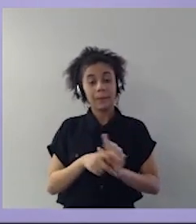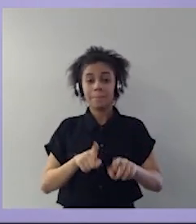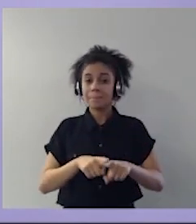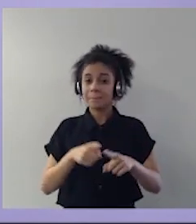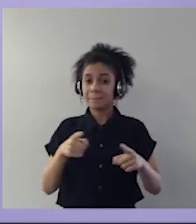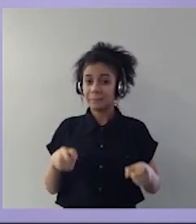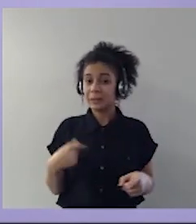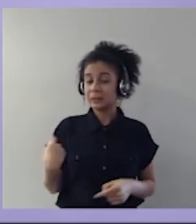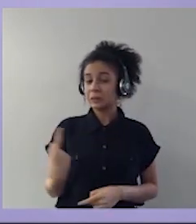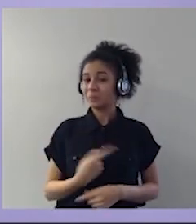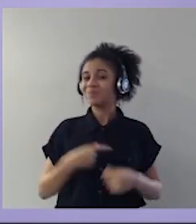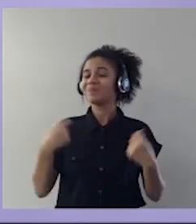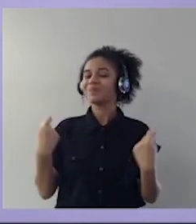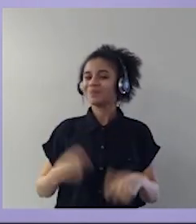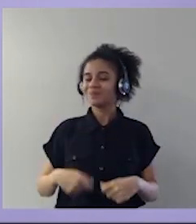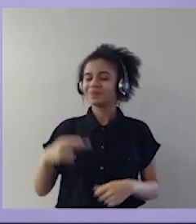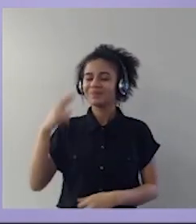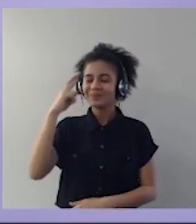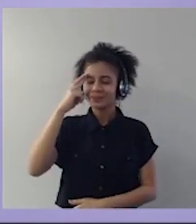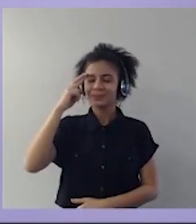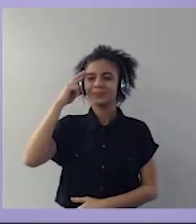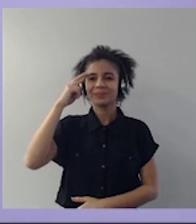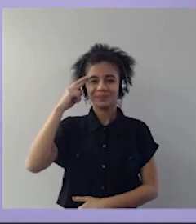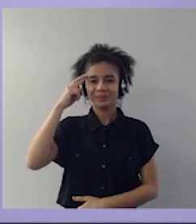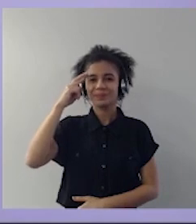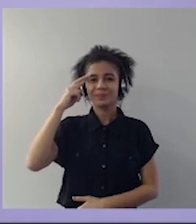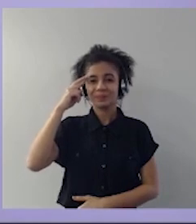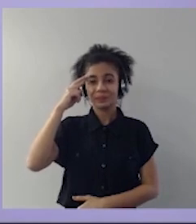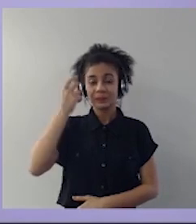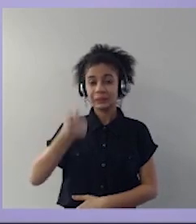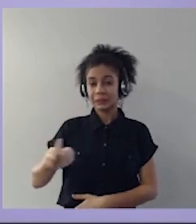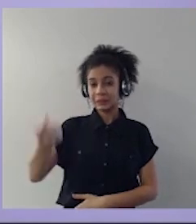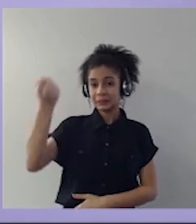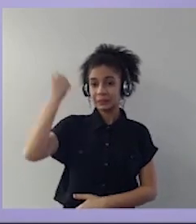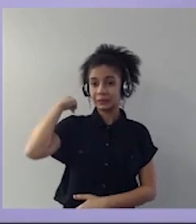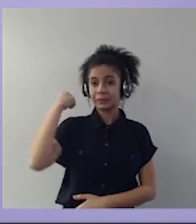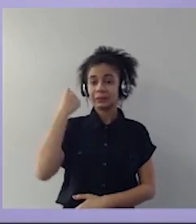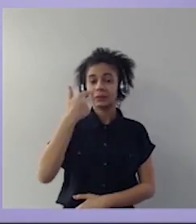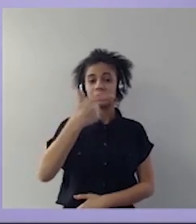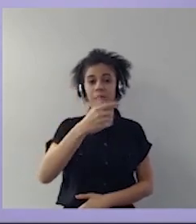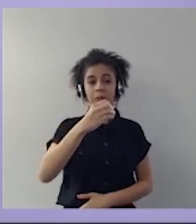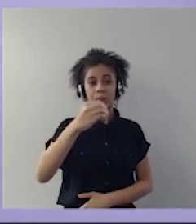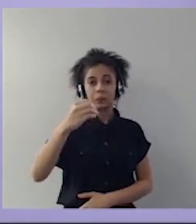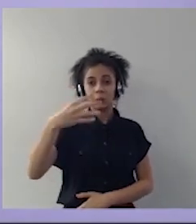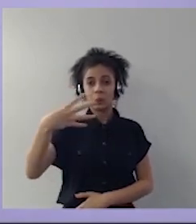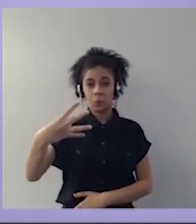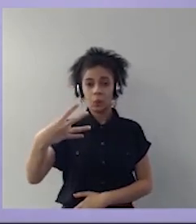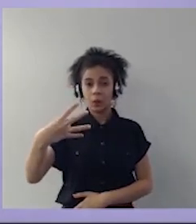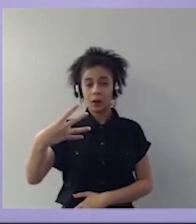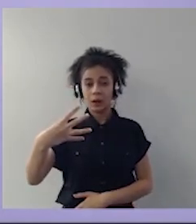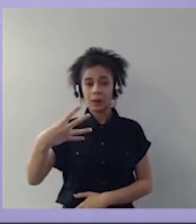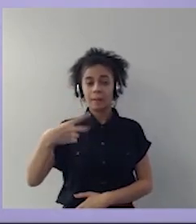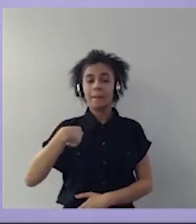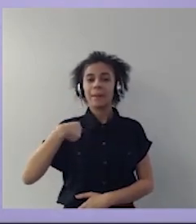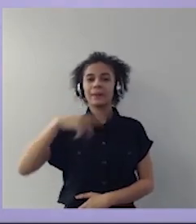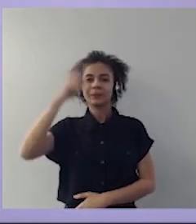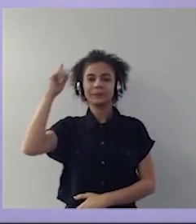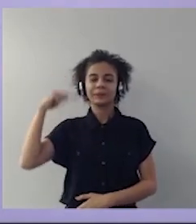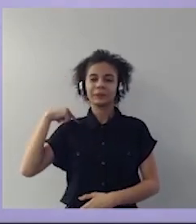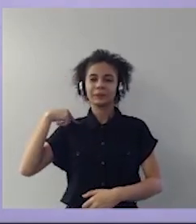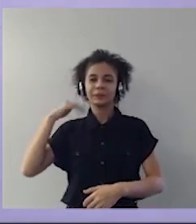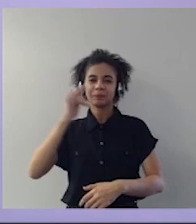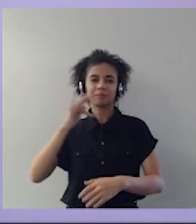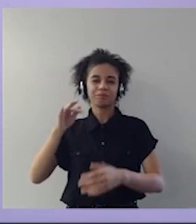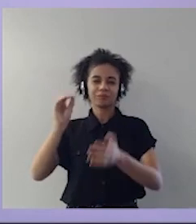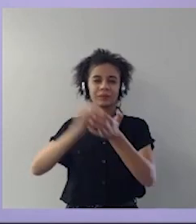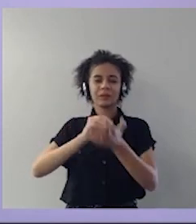Todavia, nós precisamos refletir. Em 2004, eu rememoro aqui a minha tese de doutoramento, eu defendi